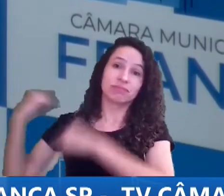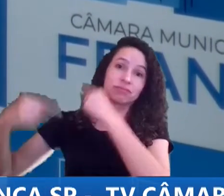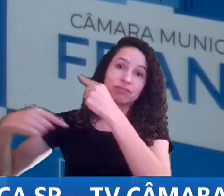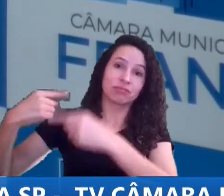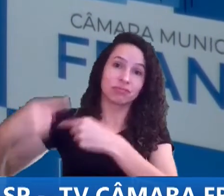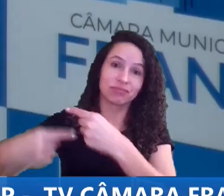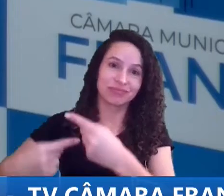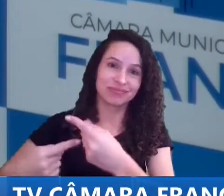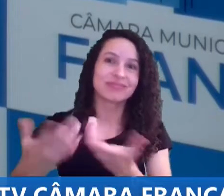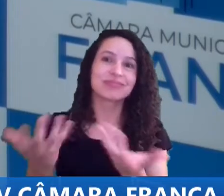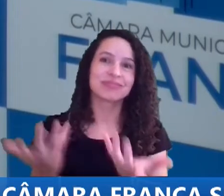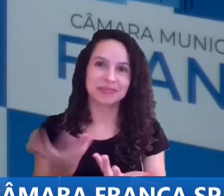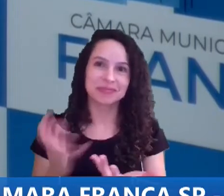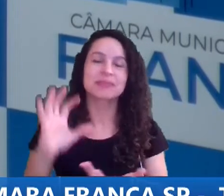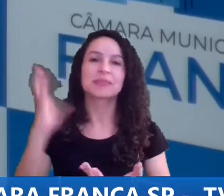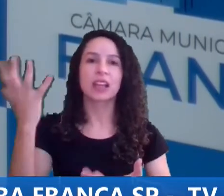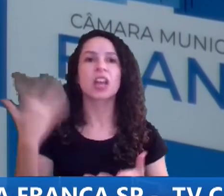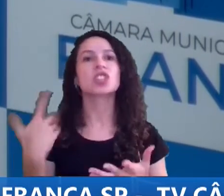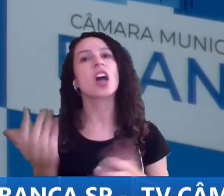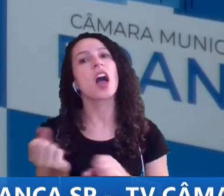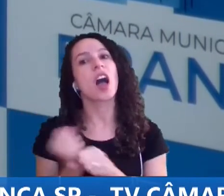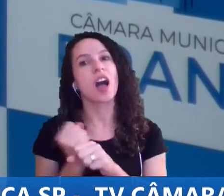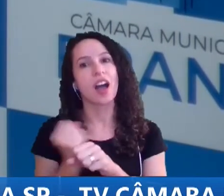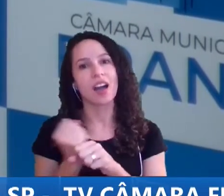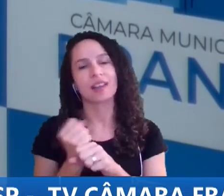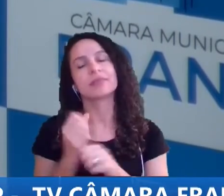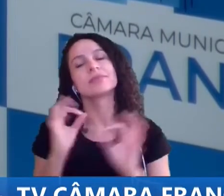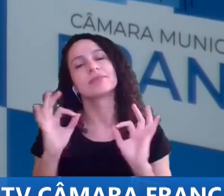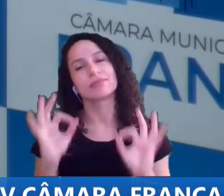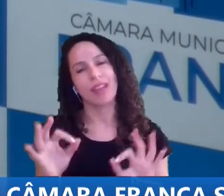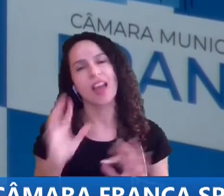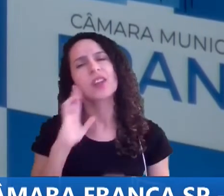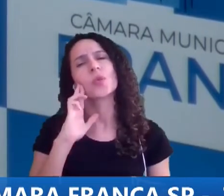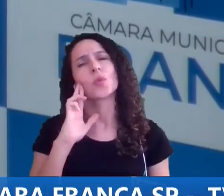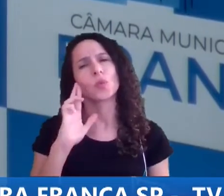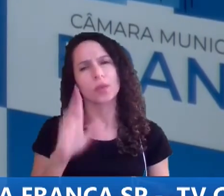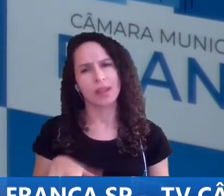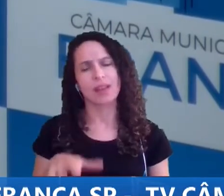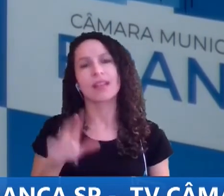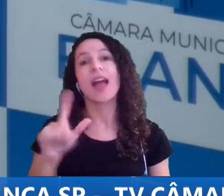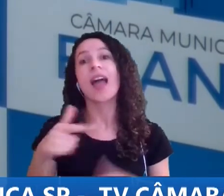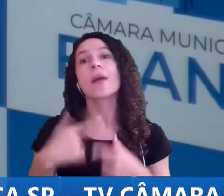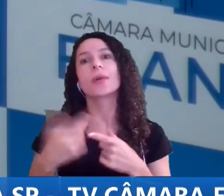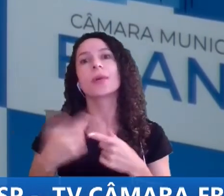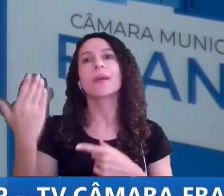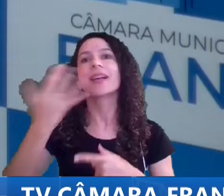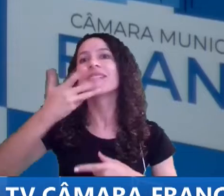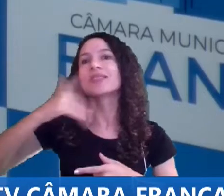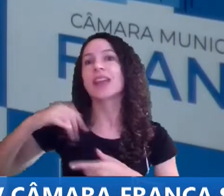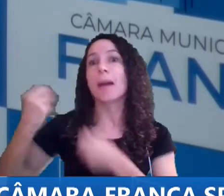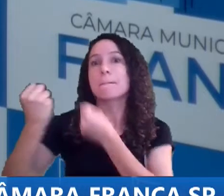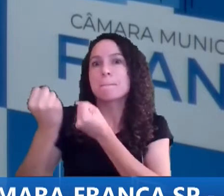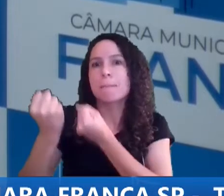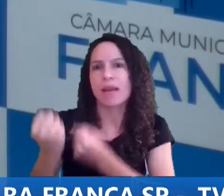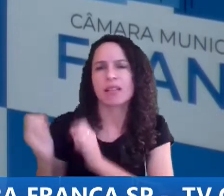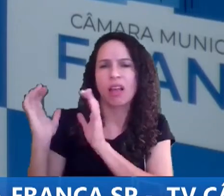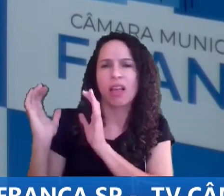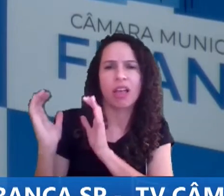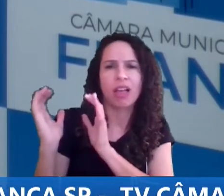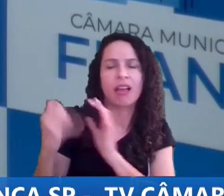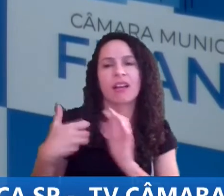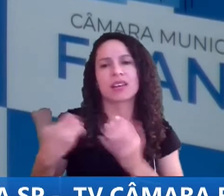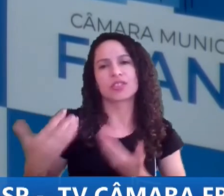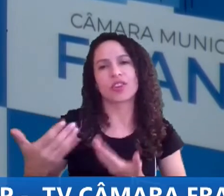coluna, muito em razão, com certeza absoluta, da questão do peso que eu carregava ali na minha infância e adolescência ali